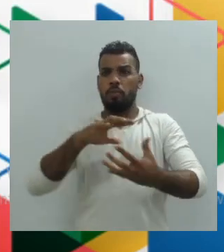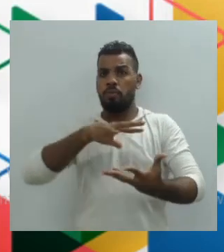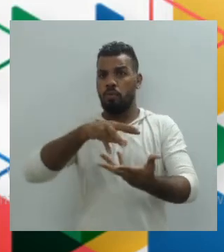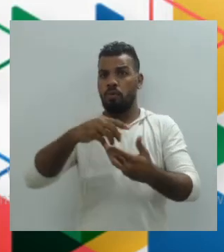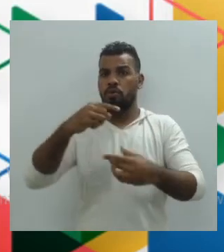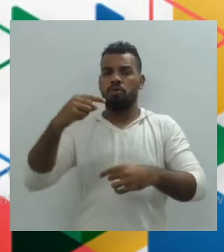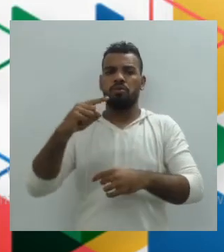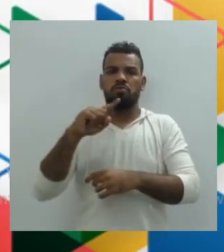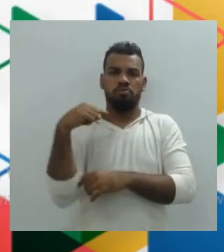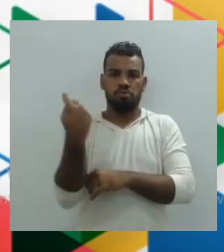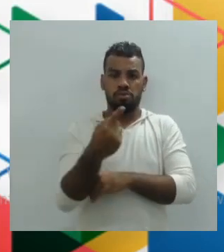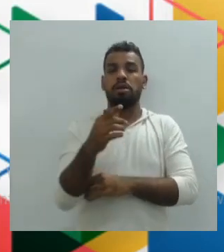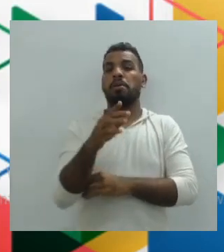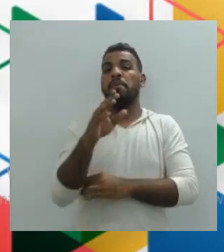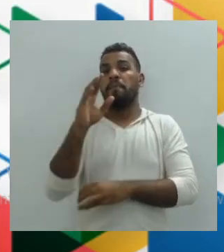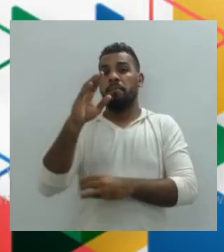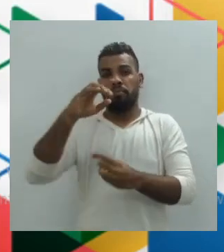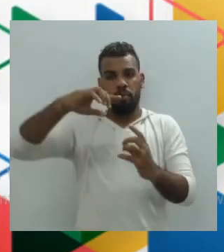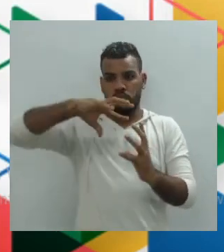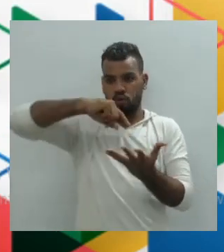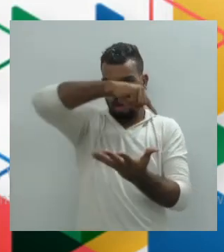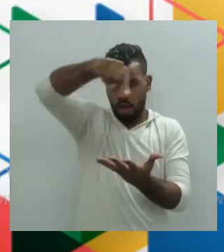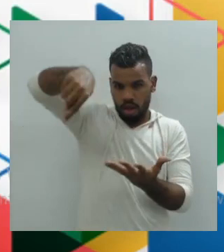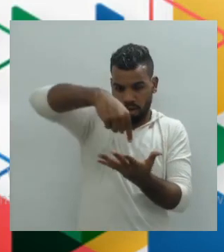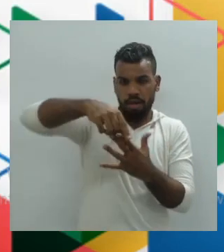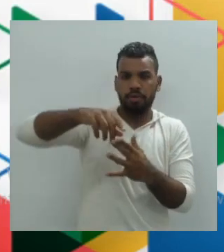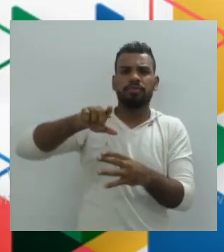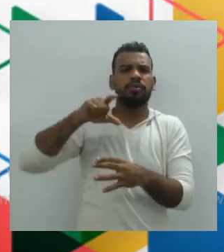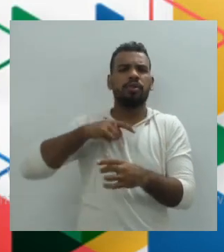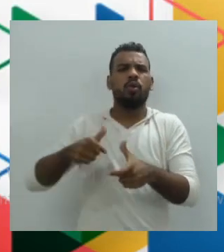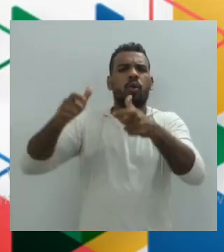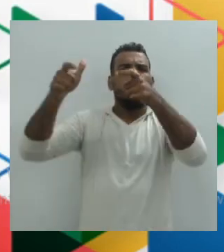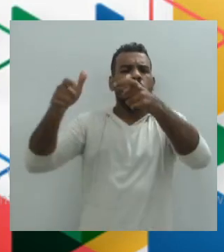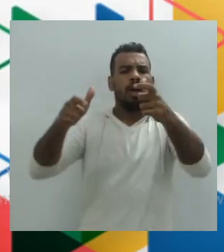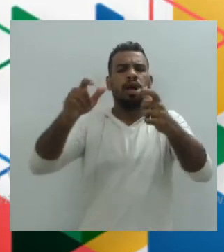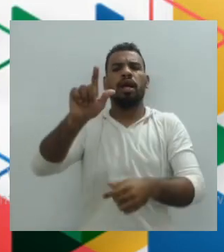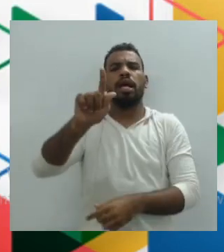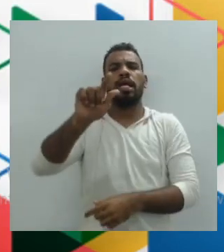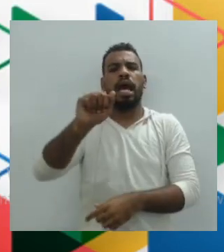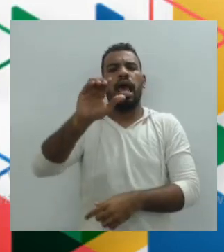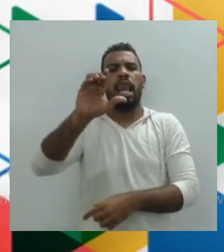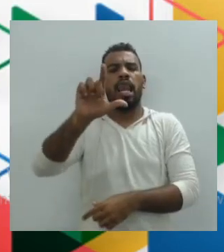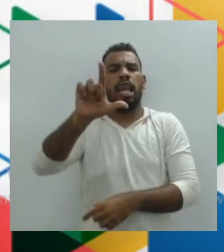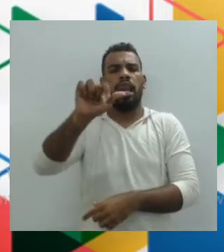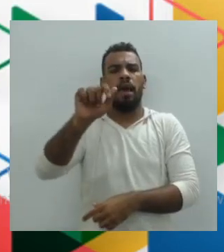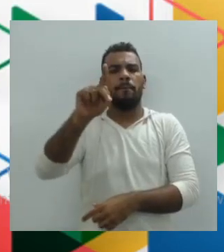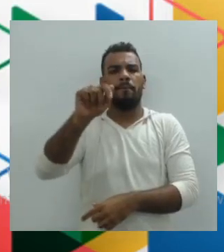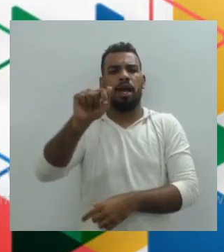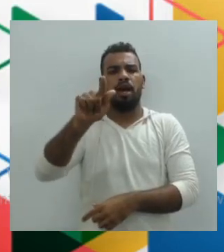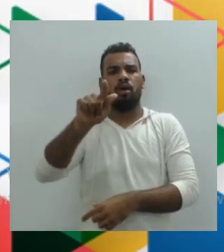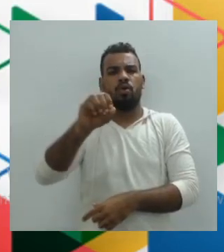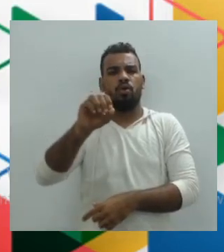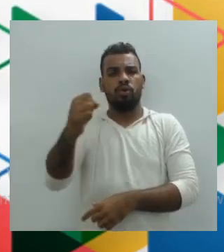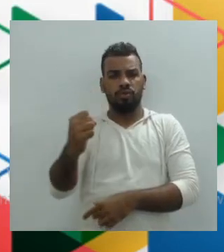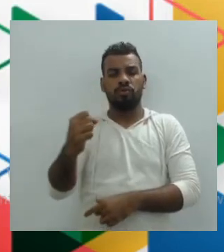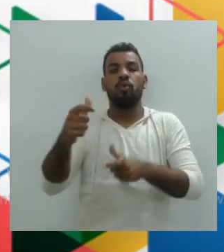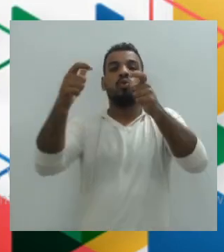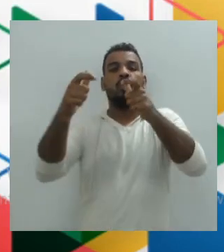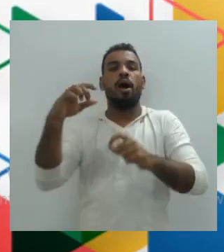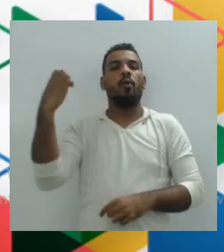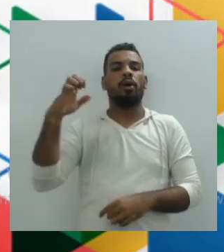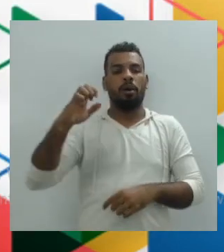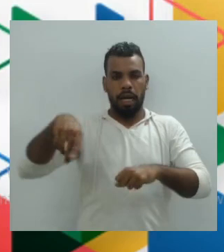mundo, principalmente no arquipélago de Galápagos, atual Equador, Darwin concluiu que